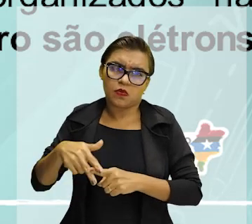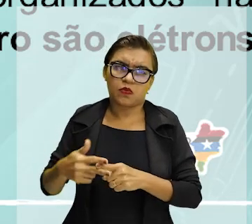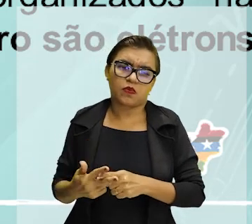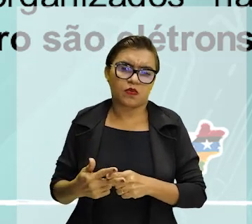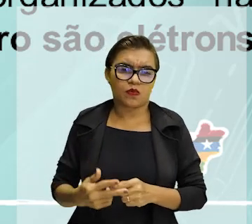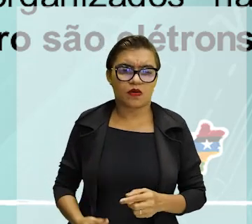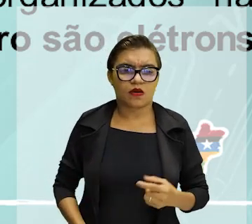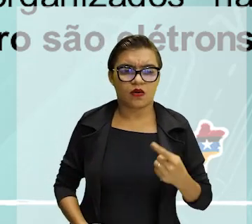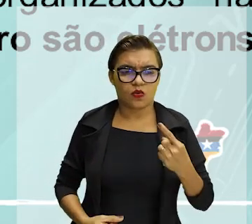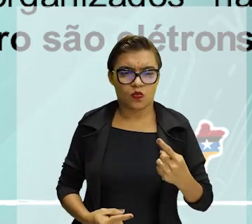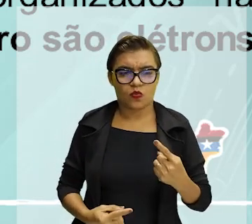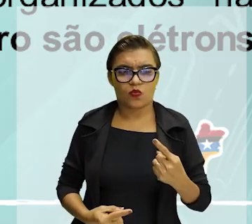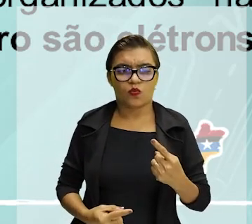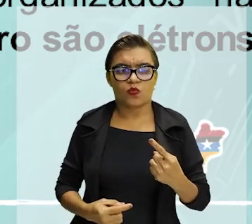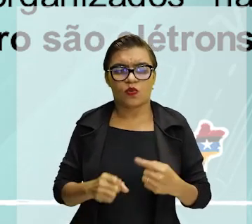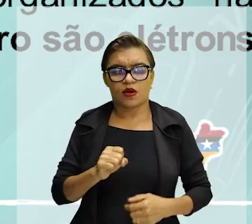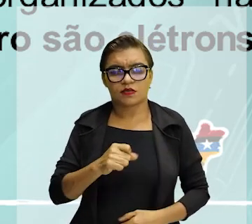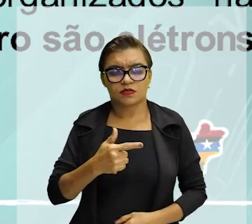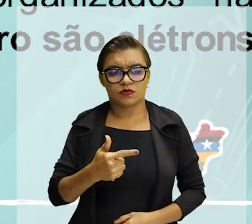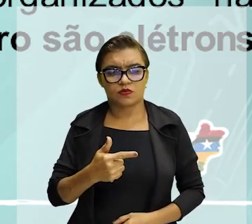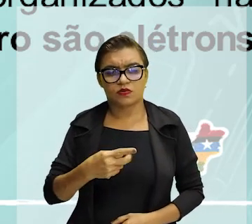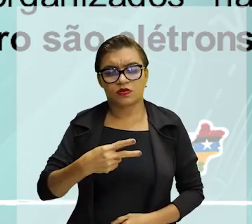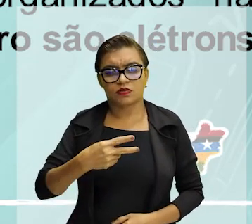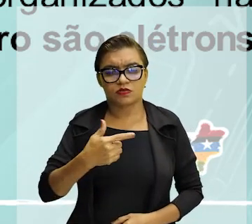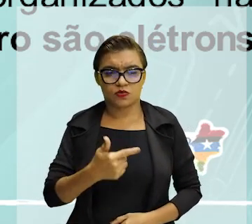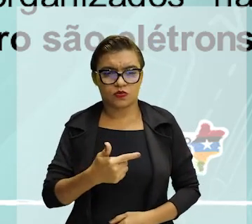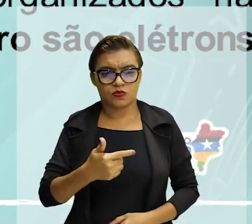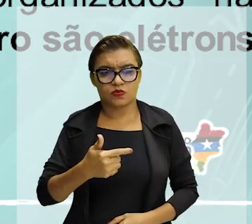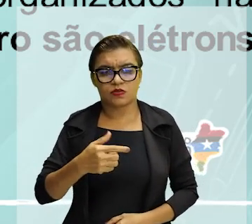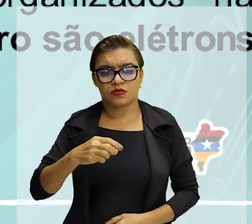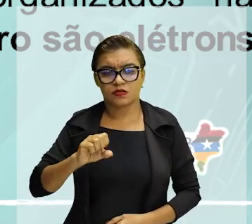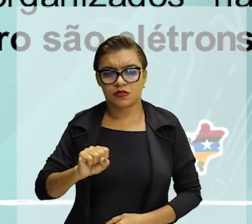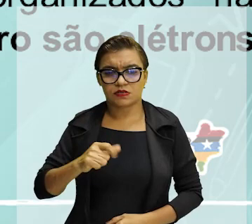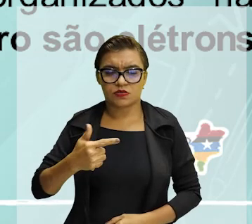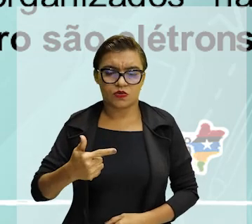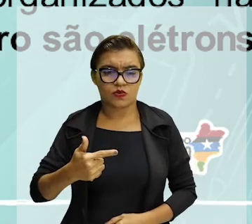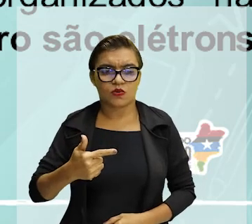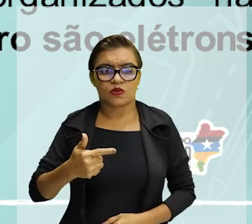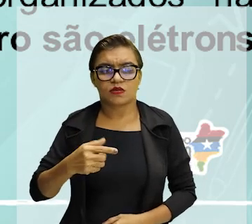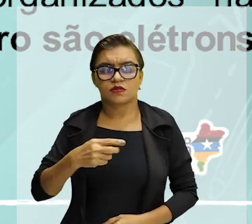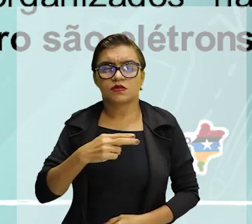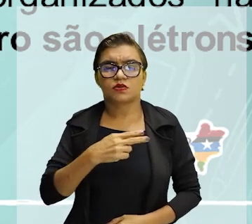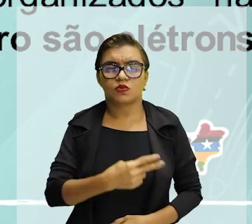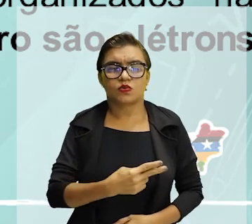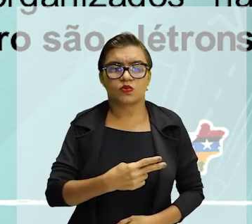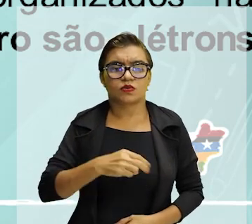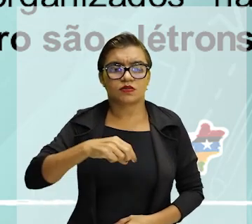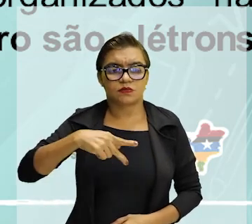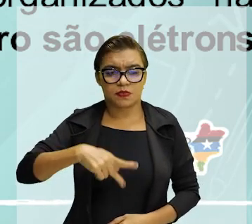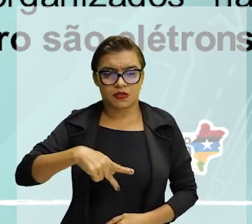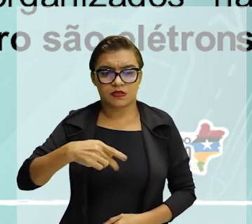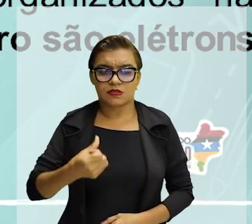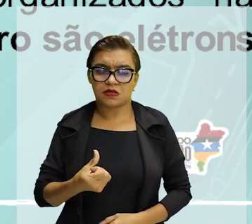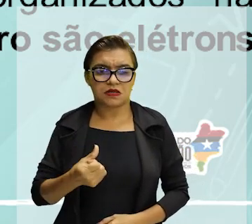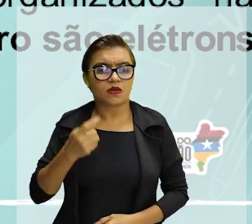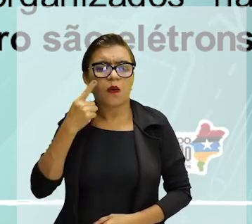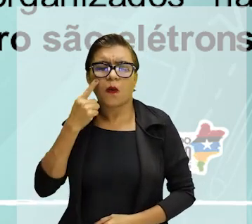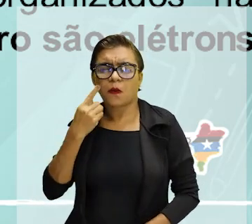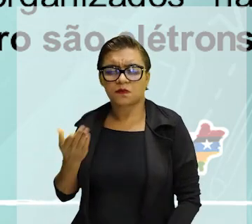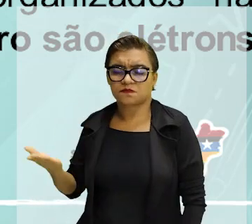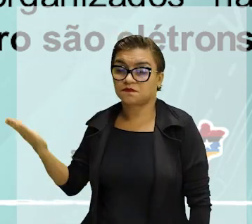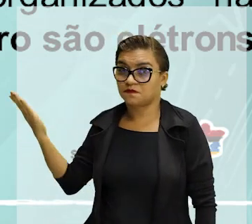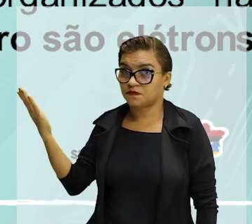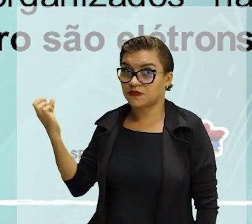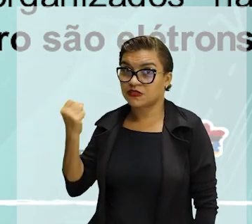2S2, 2P6, 3S2 e 3P2, certo? Então, se nós pegarmos aqui a última camada, que é a camada